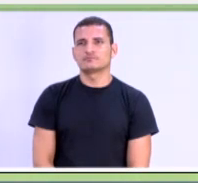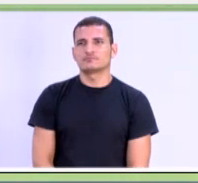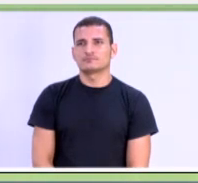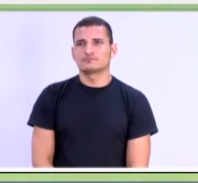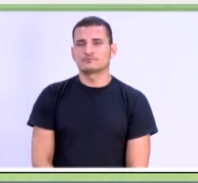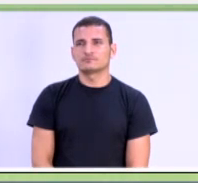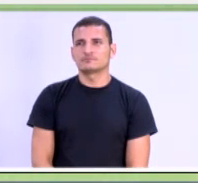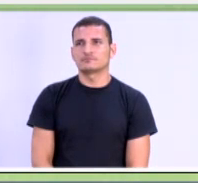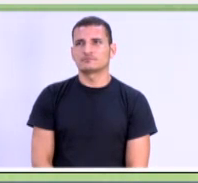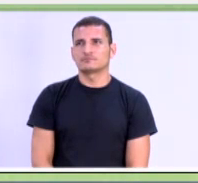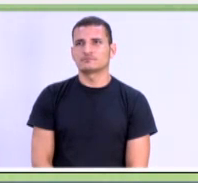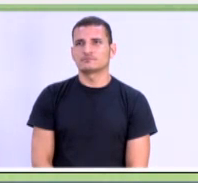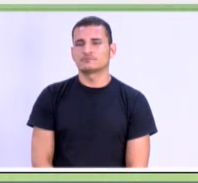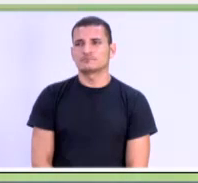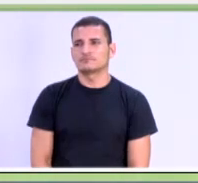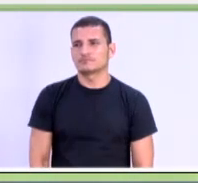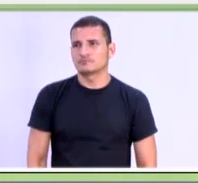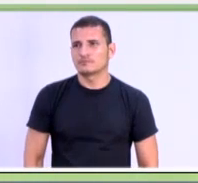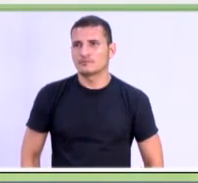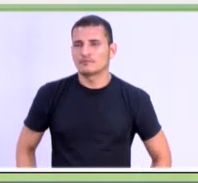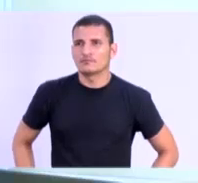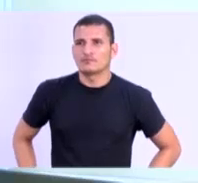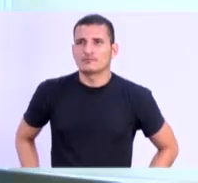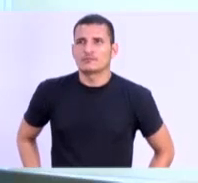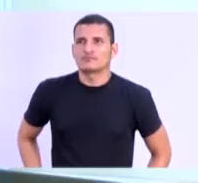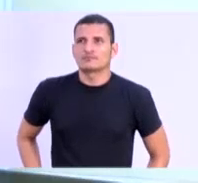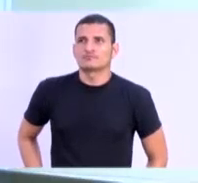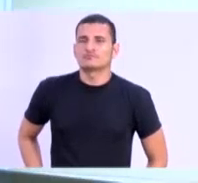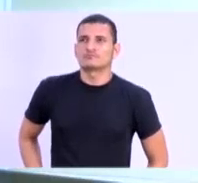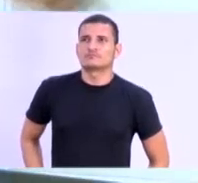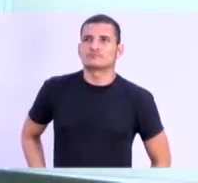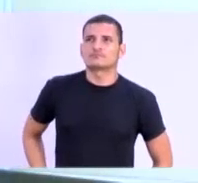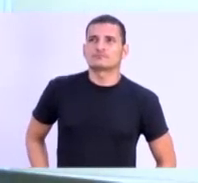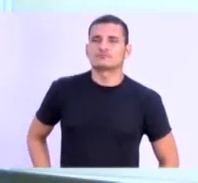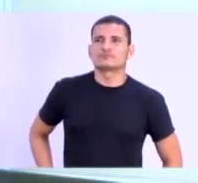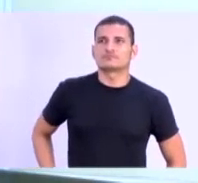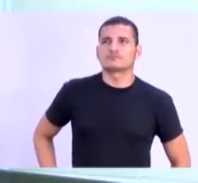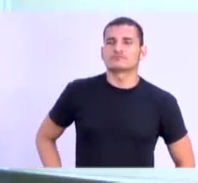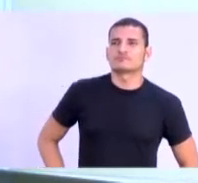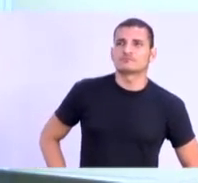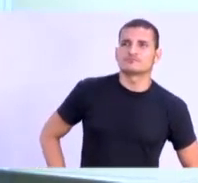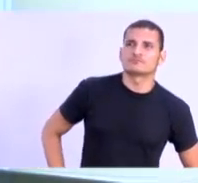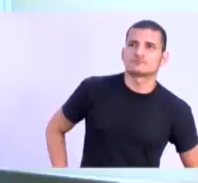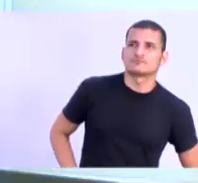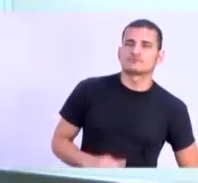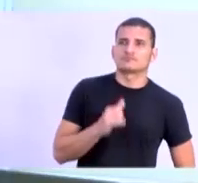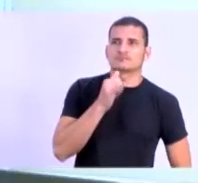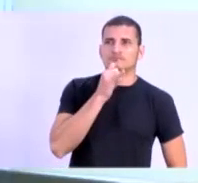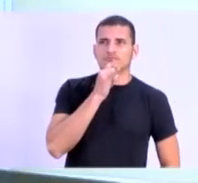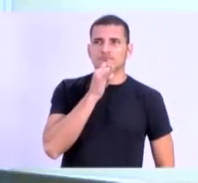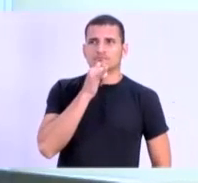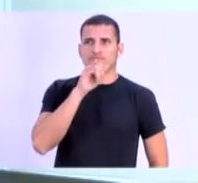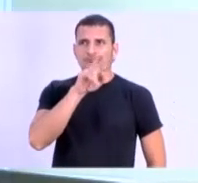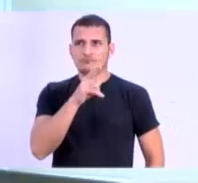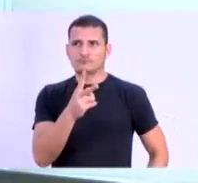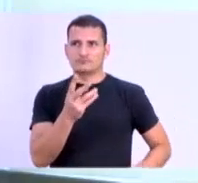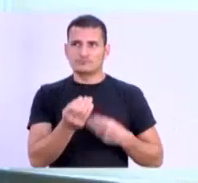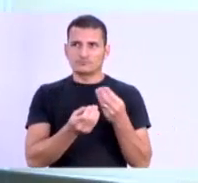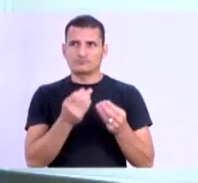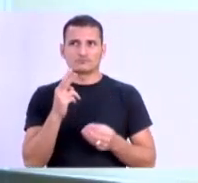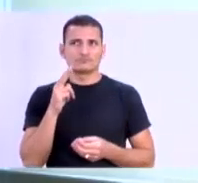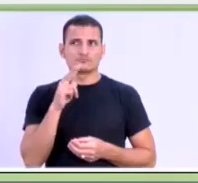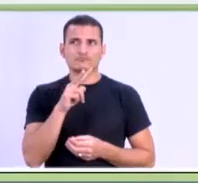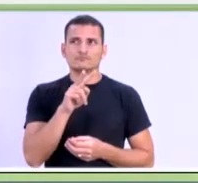eu posso estar adicionando novas características. Um exemplo de herança, como é que eu visualizo uma herança, gente? Olha